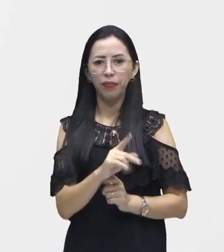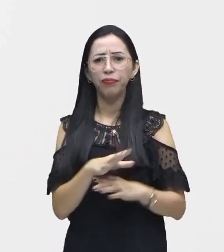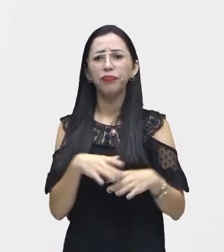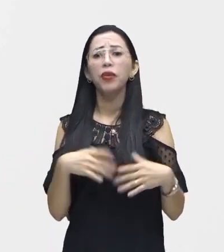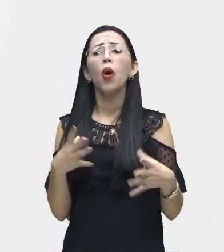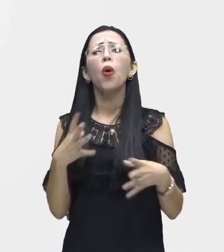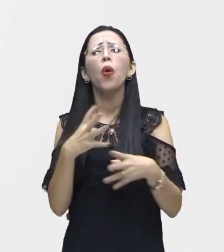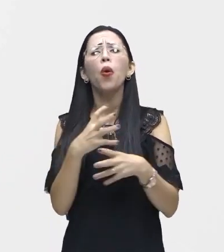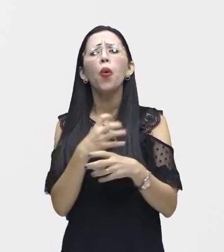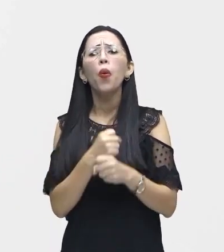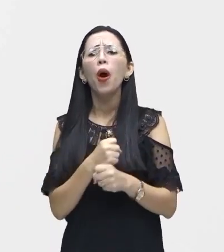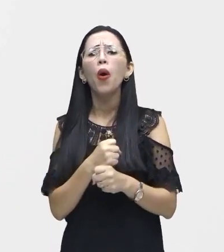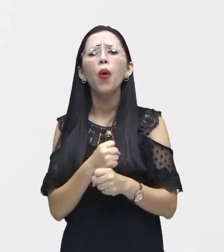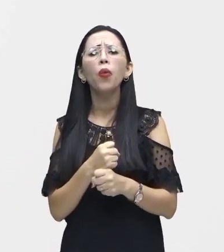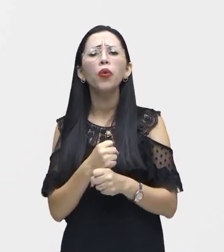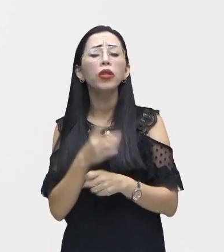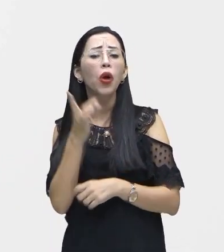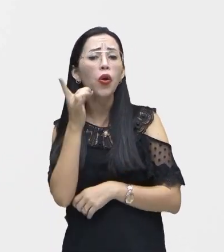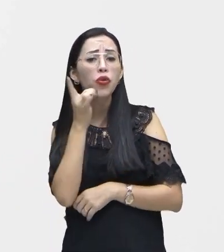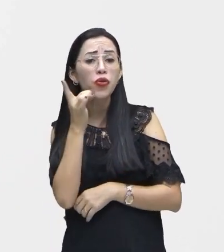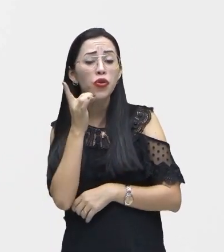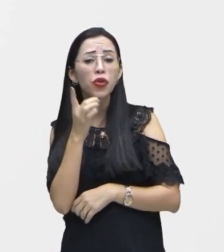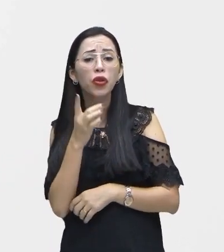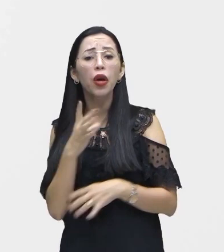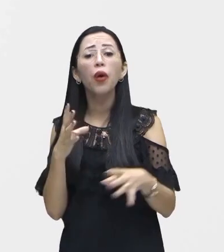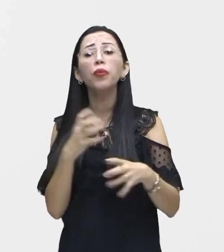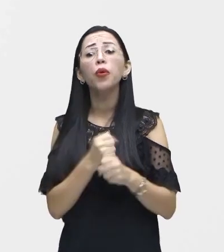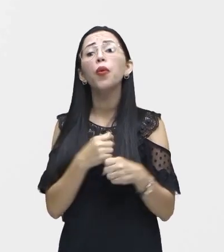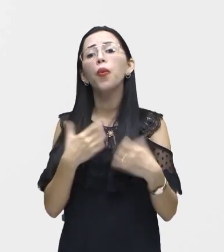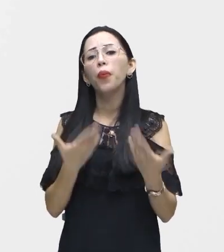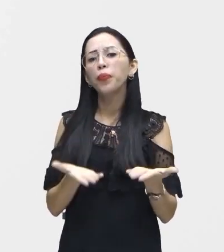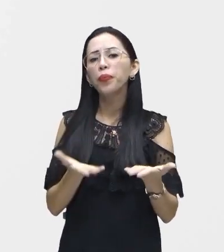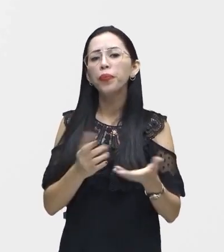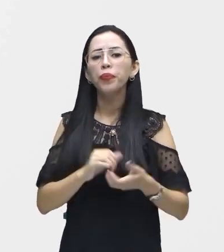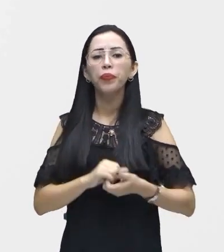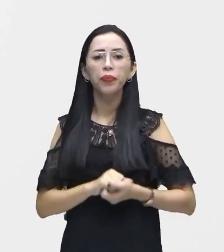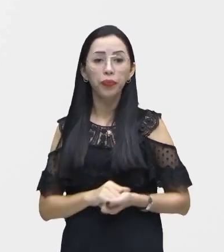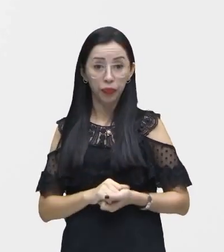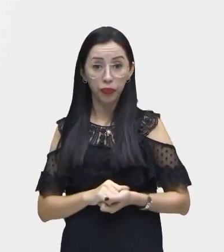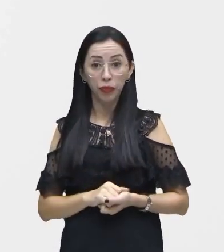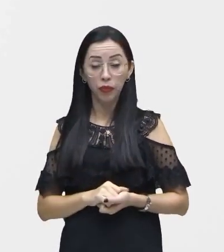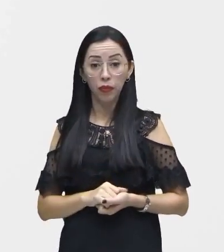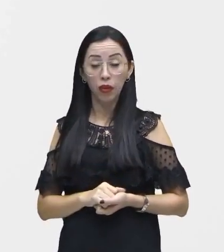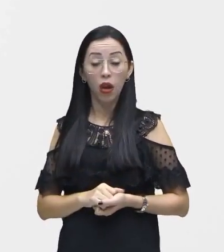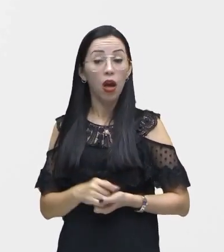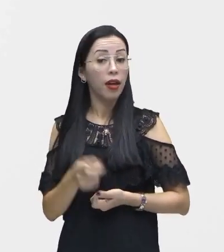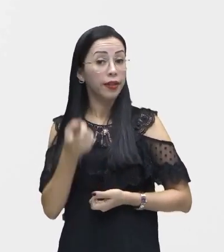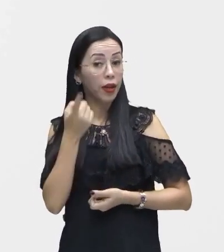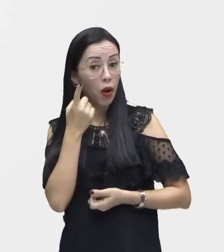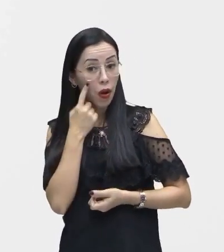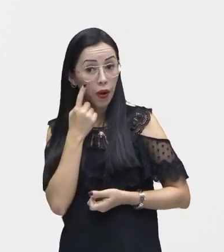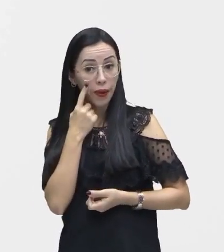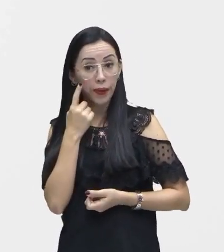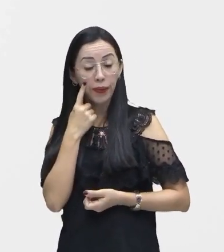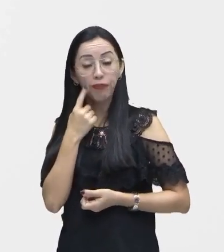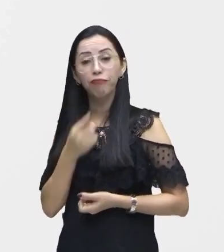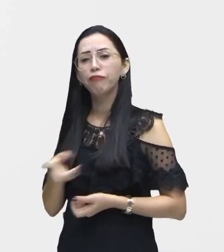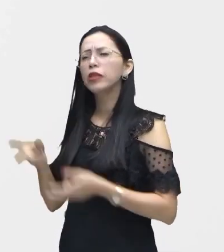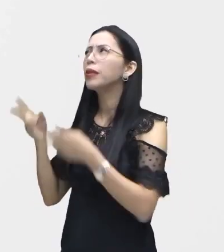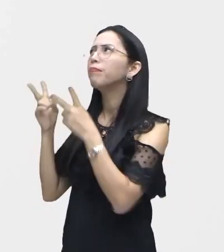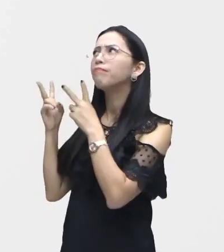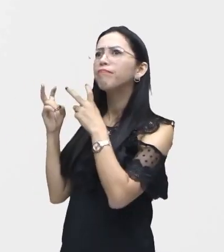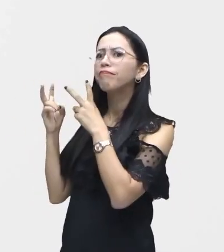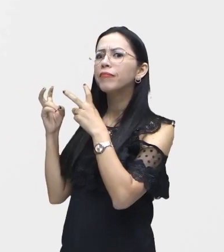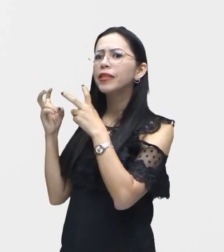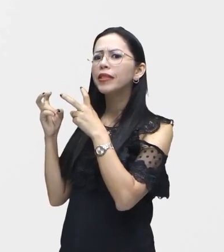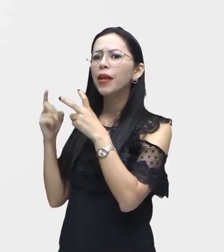ou 16 dias? Fazendo uma leitura minuciosa do problema, observamos o seguinte, que o produto